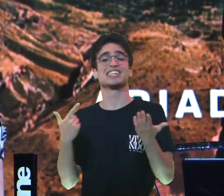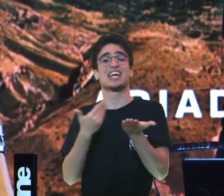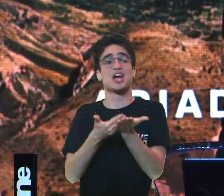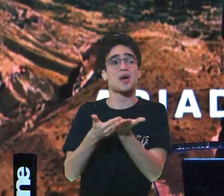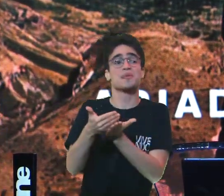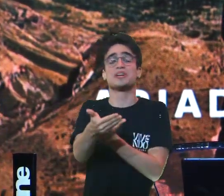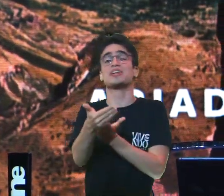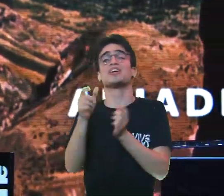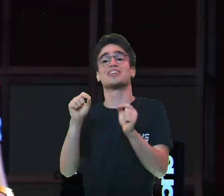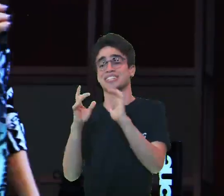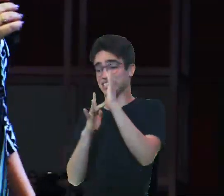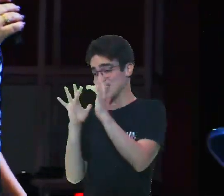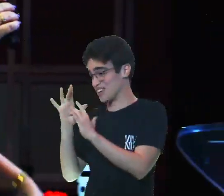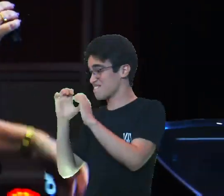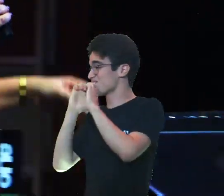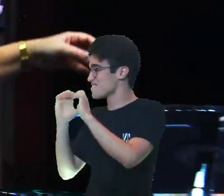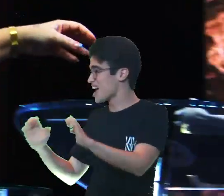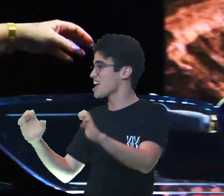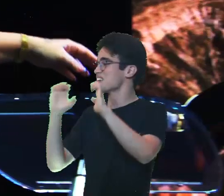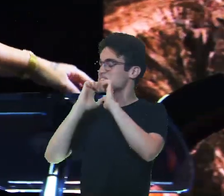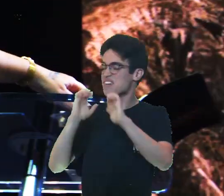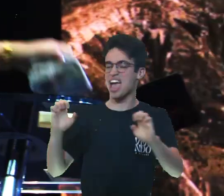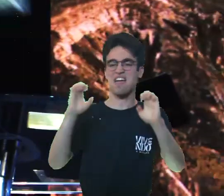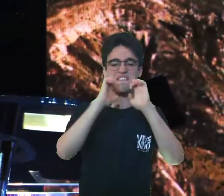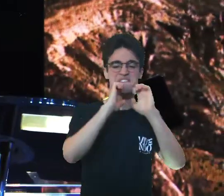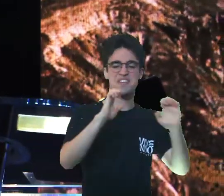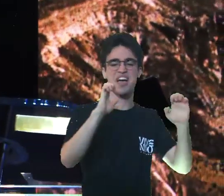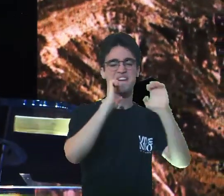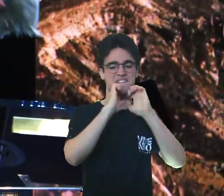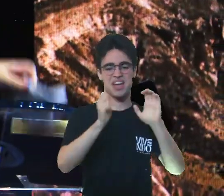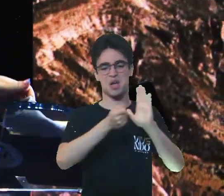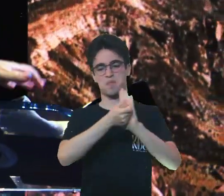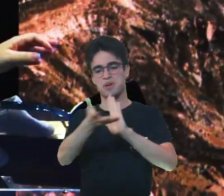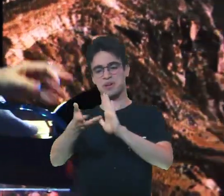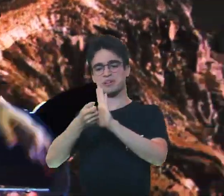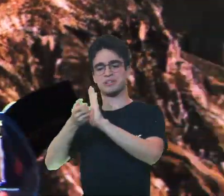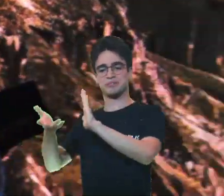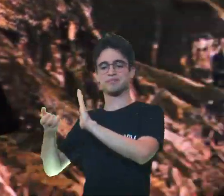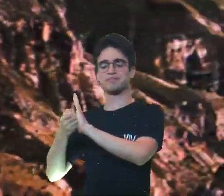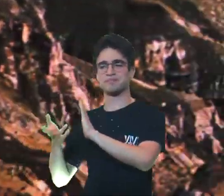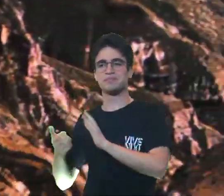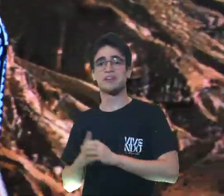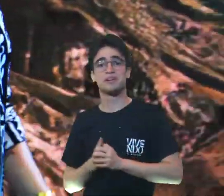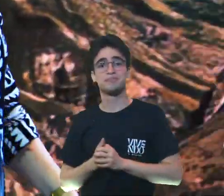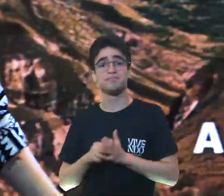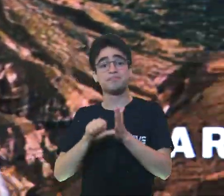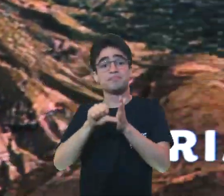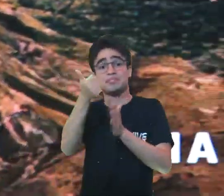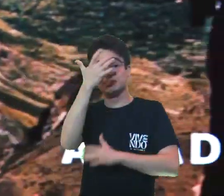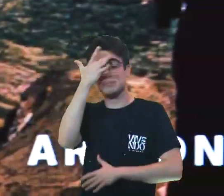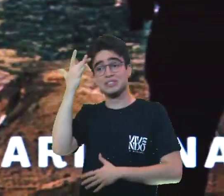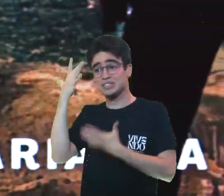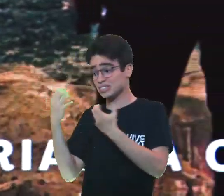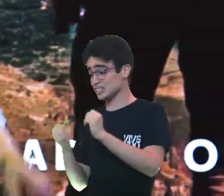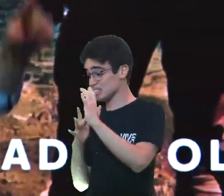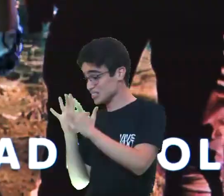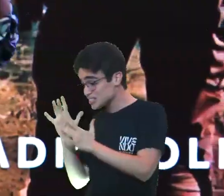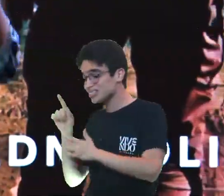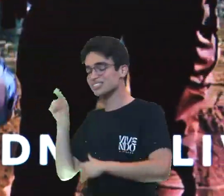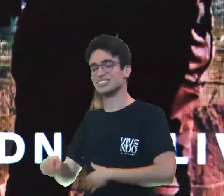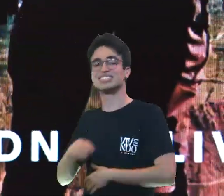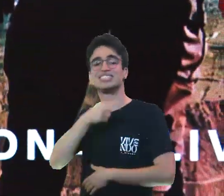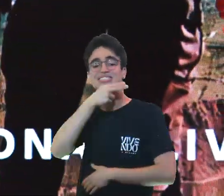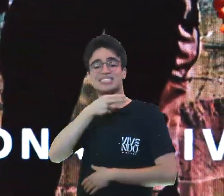começou a repartir Jesus com outras pessoas. A primeira pessoa que ela ganhou para Jesus foi o seu neto